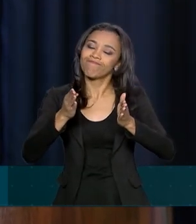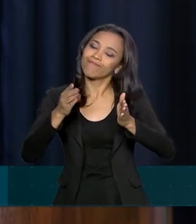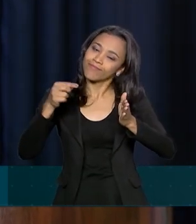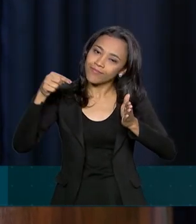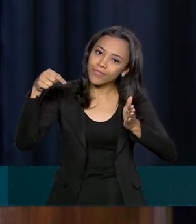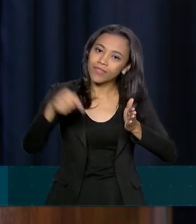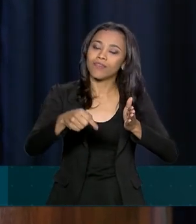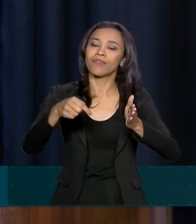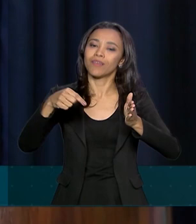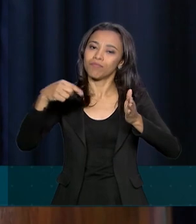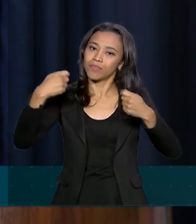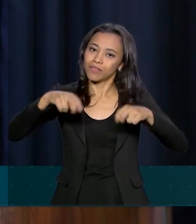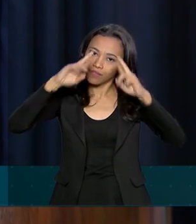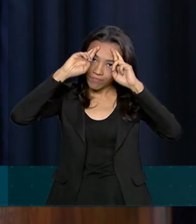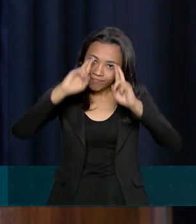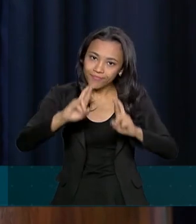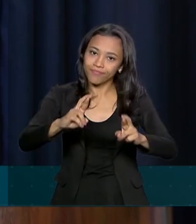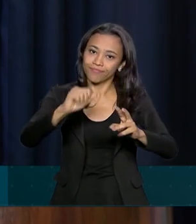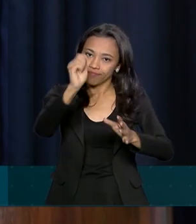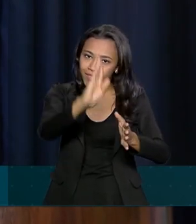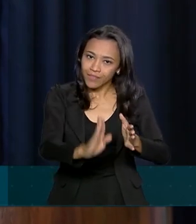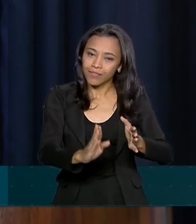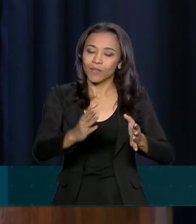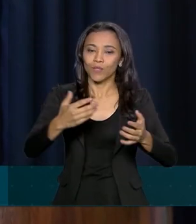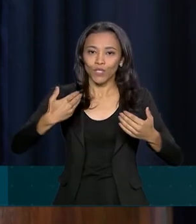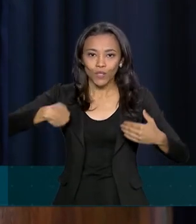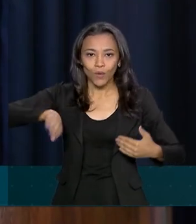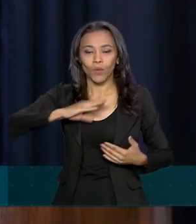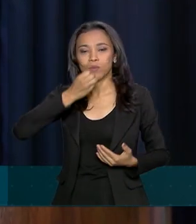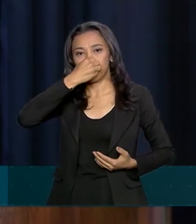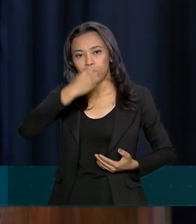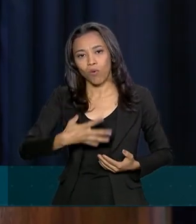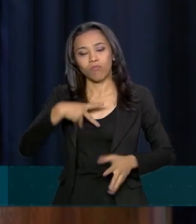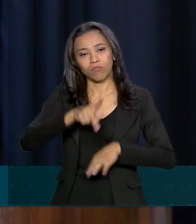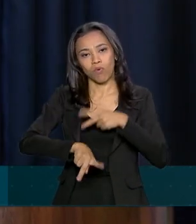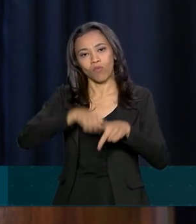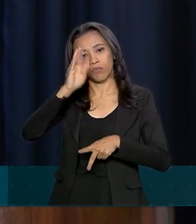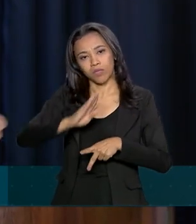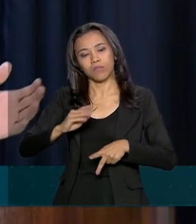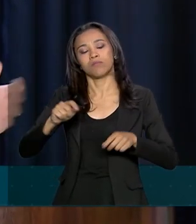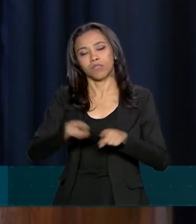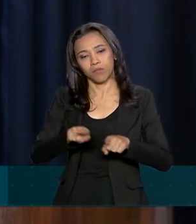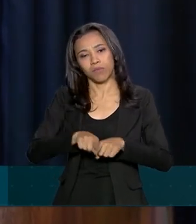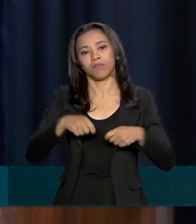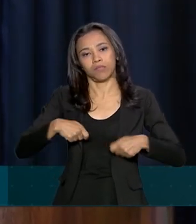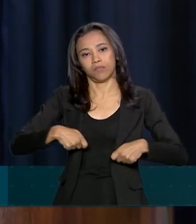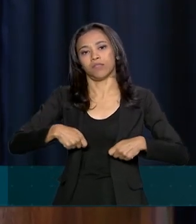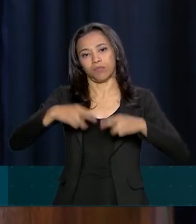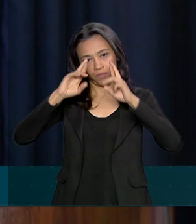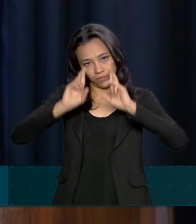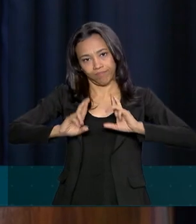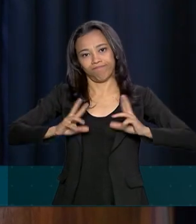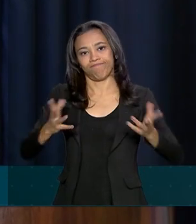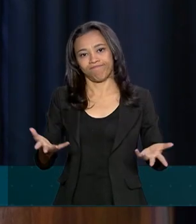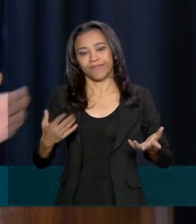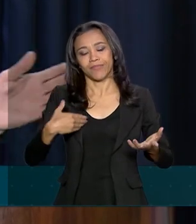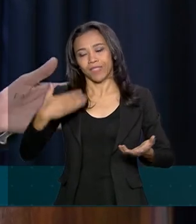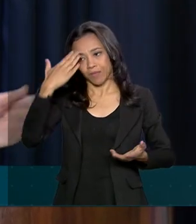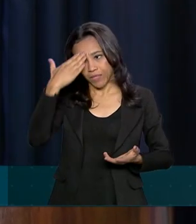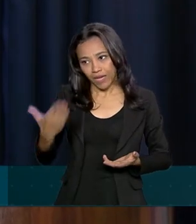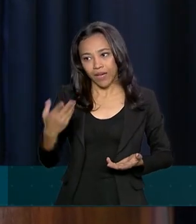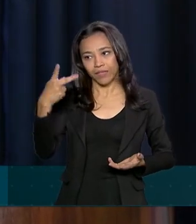ele merece e que nós, como bons brasileiros, também merecemos. Ao que sai, parabéns pelo